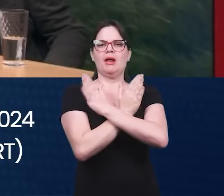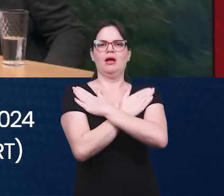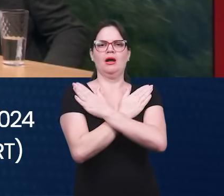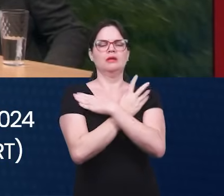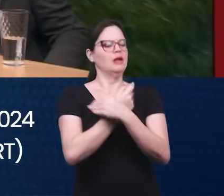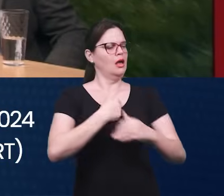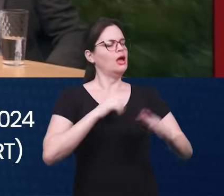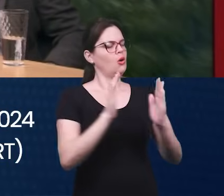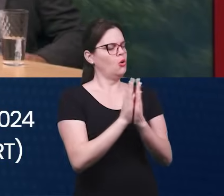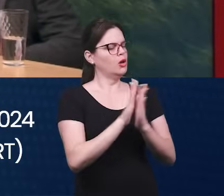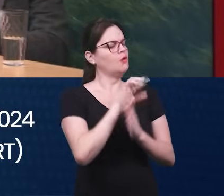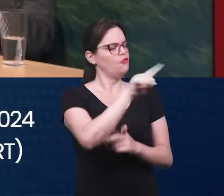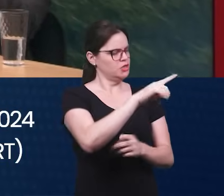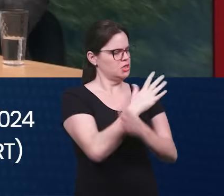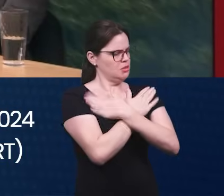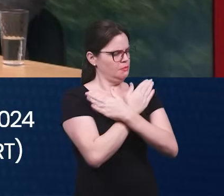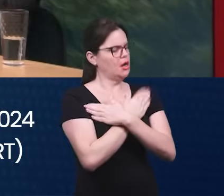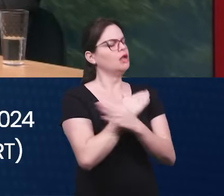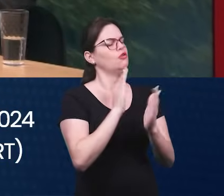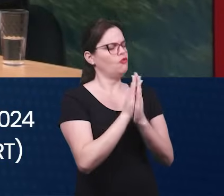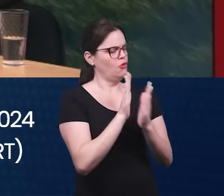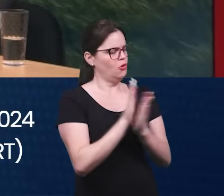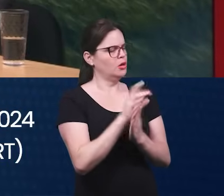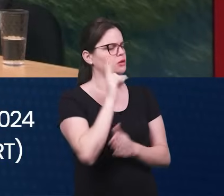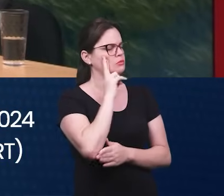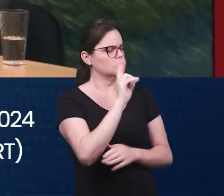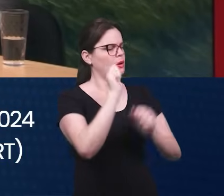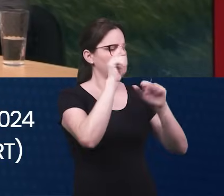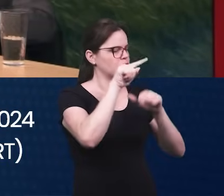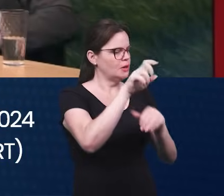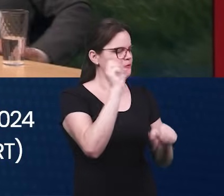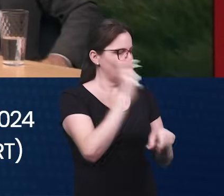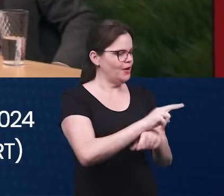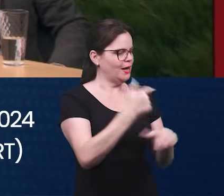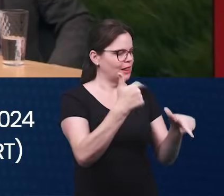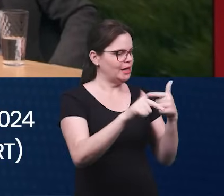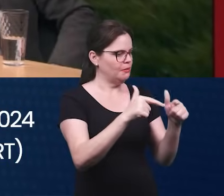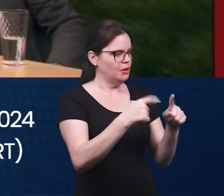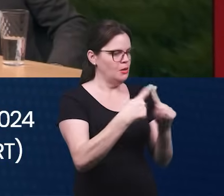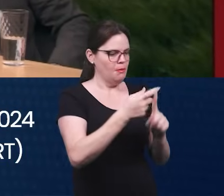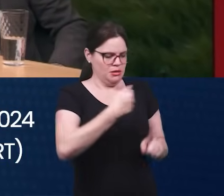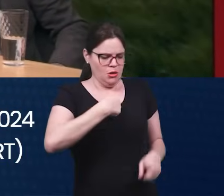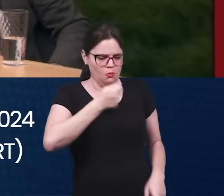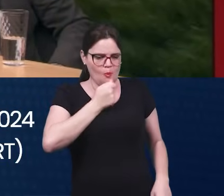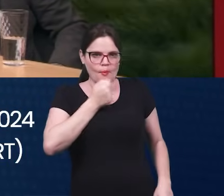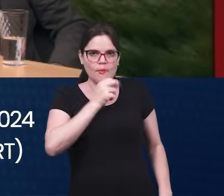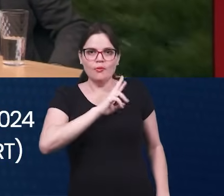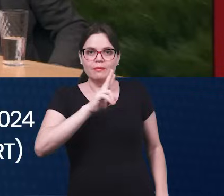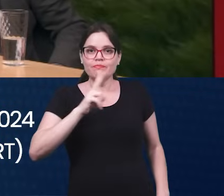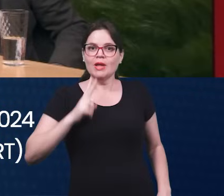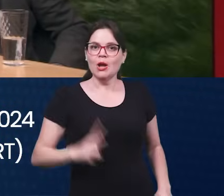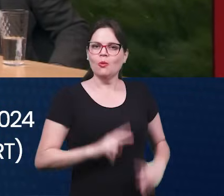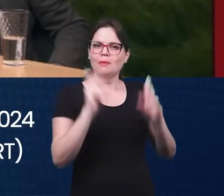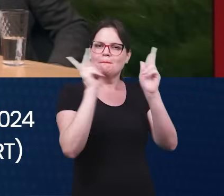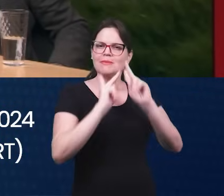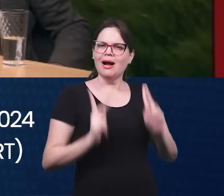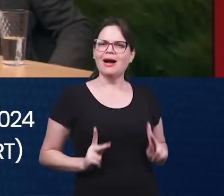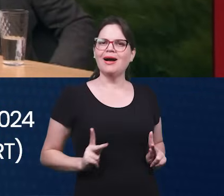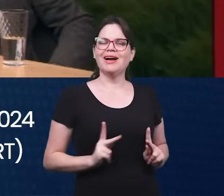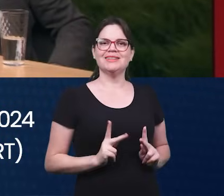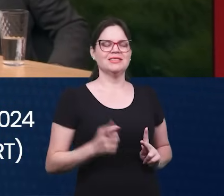desempregado ele orou e o senhor abriu a porta pro irmão não abriu pro pastor des tá desempregado é verdade ele fou feliz